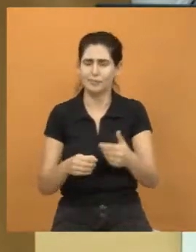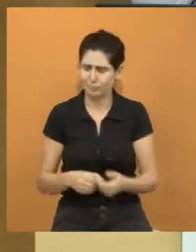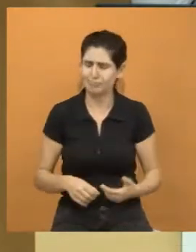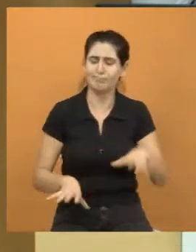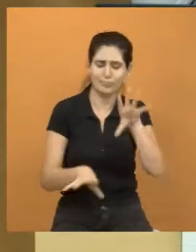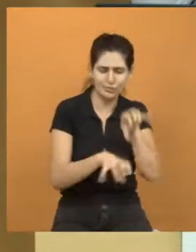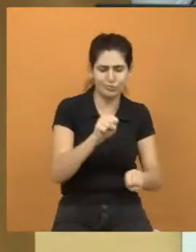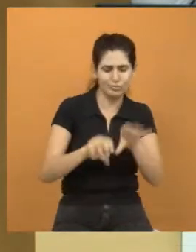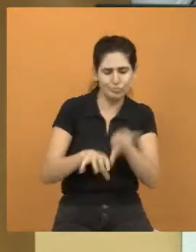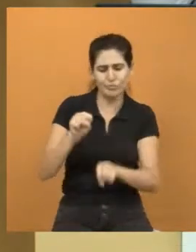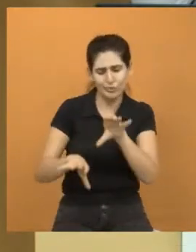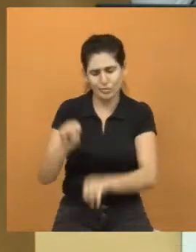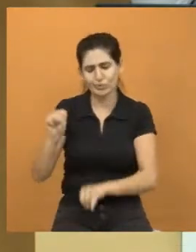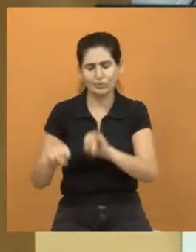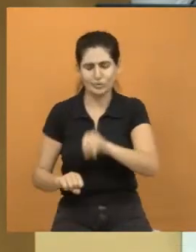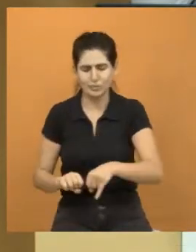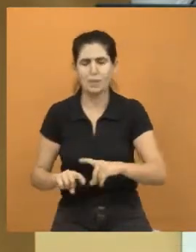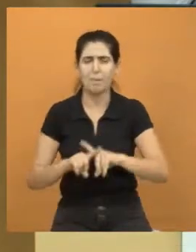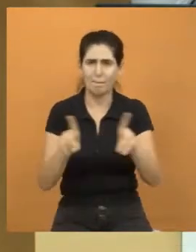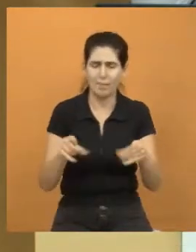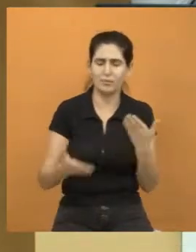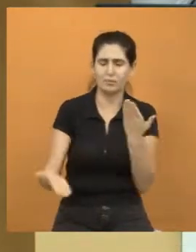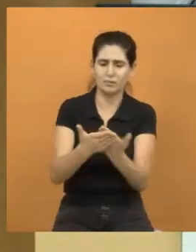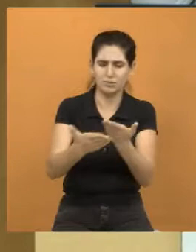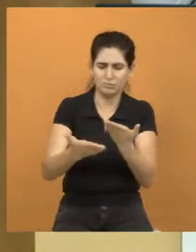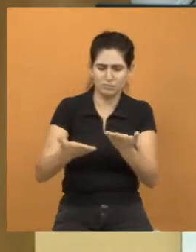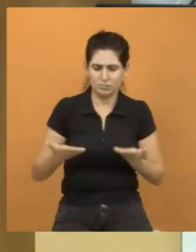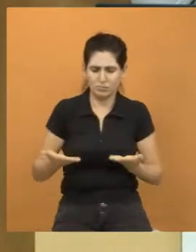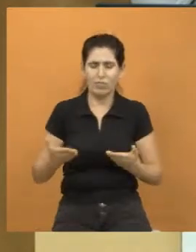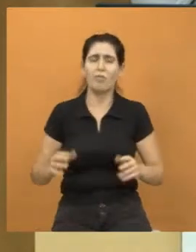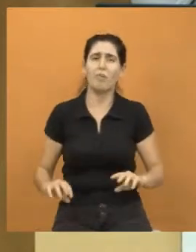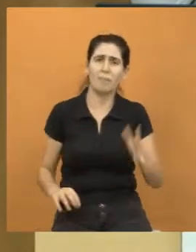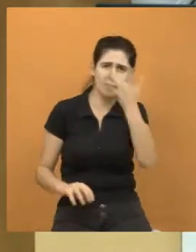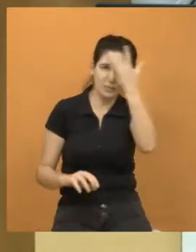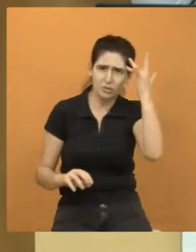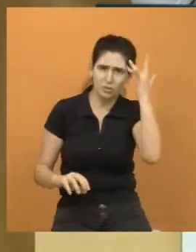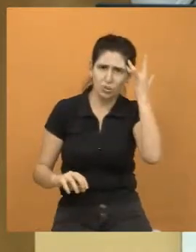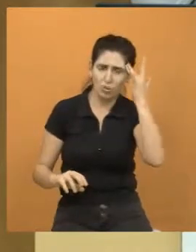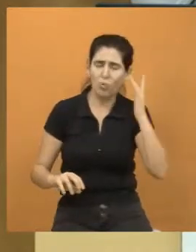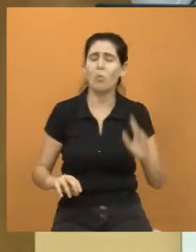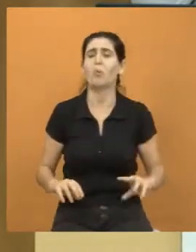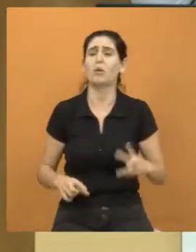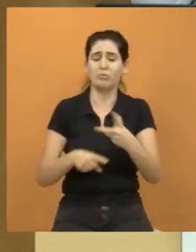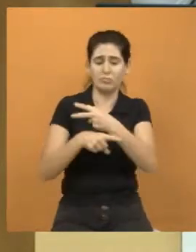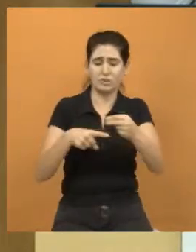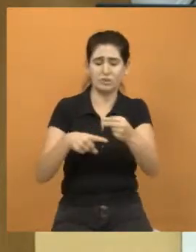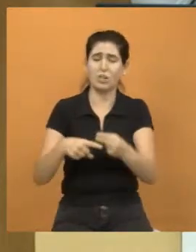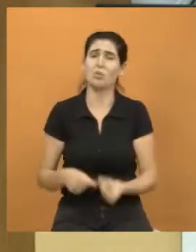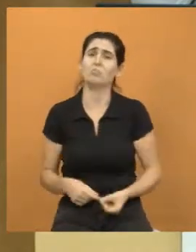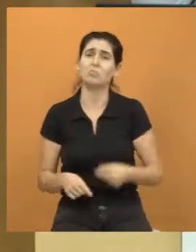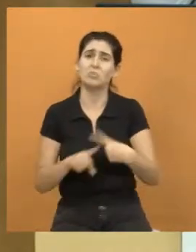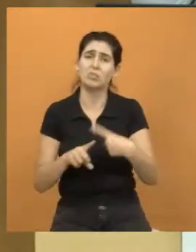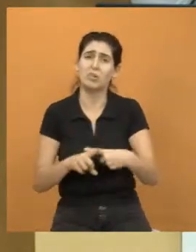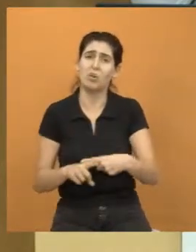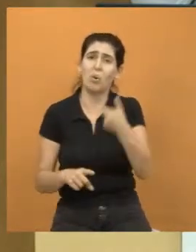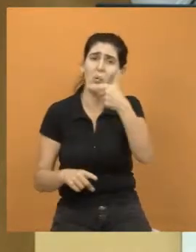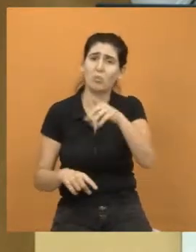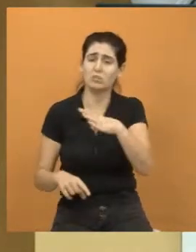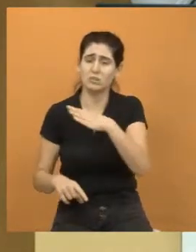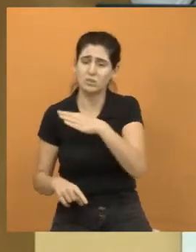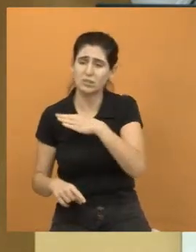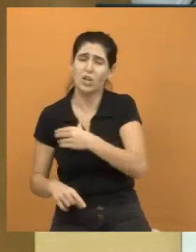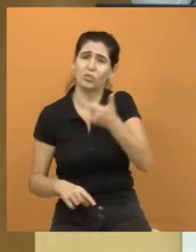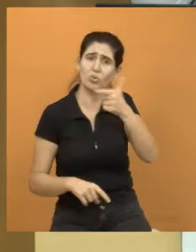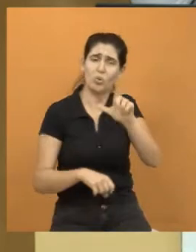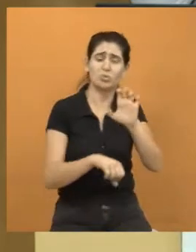muitas licitações, nós vemos os vencedores serem de outras cidades, de outro estado. Então,